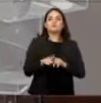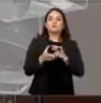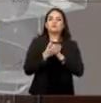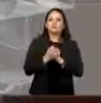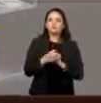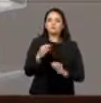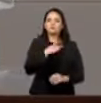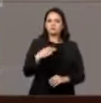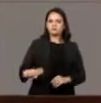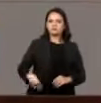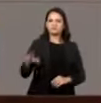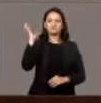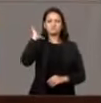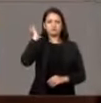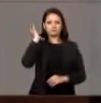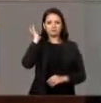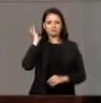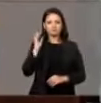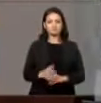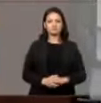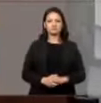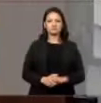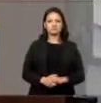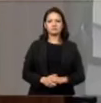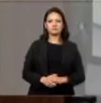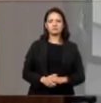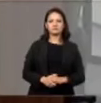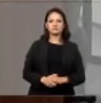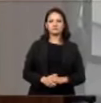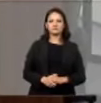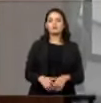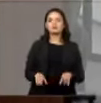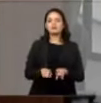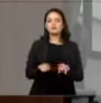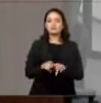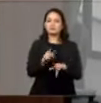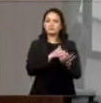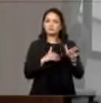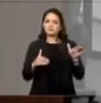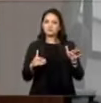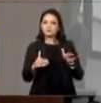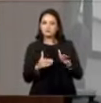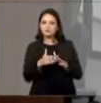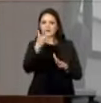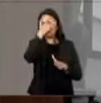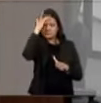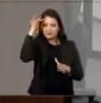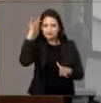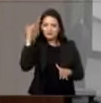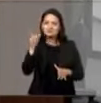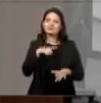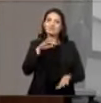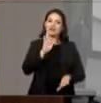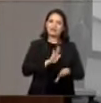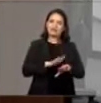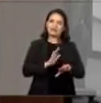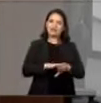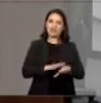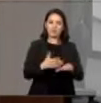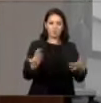Weber, demais autoridades, em especial os senhores e senhoras que dedicam tempo de vocês para estar